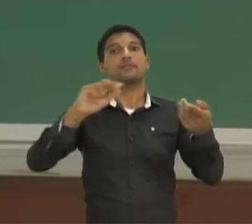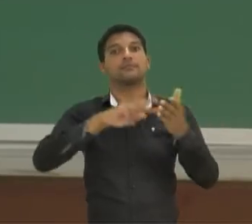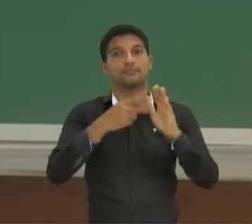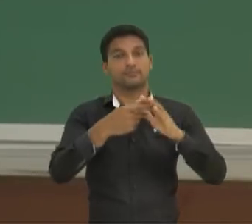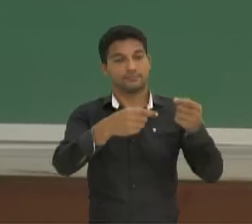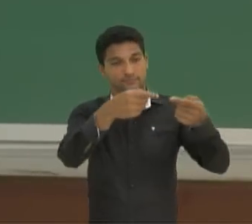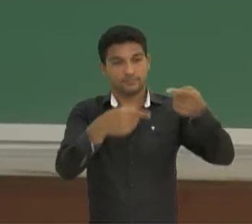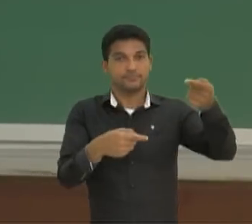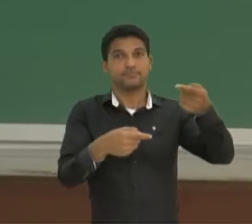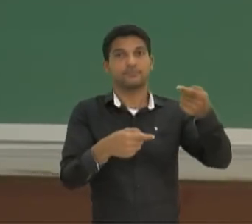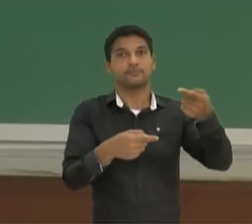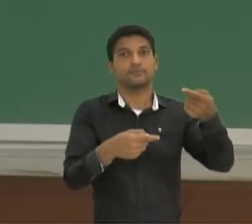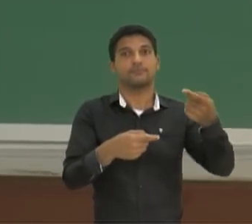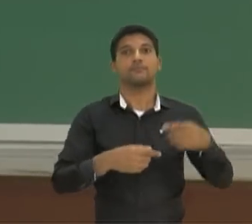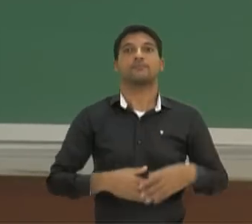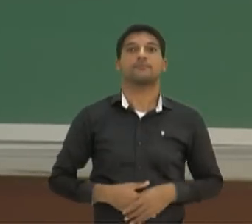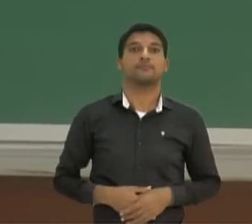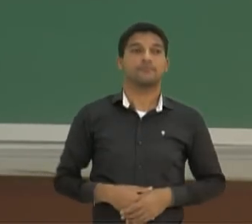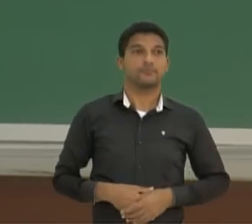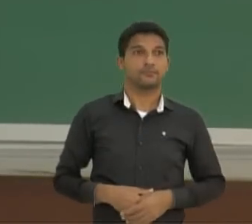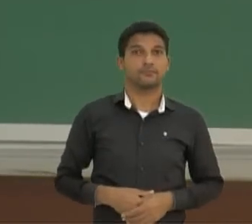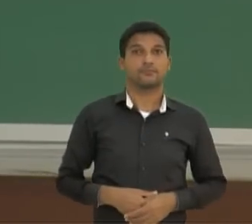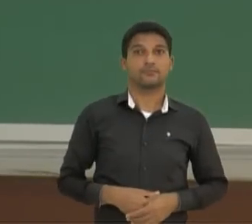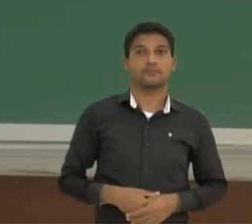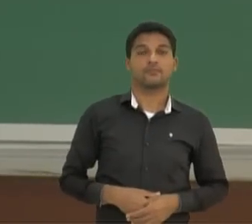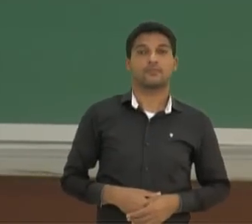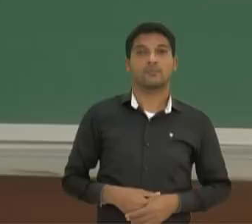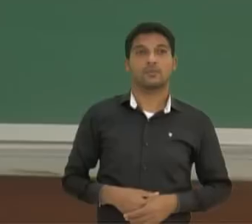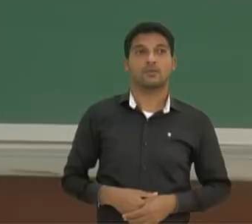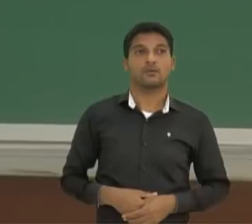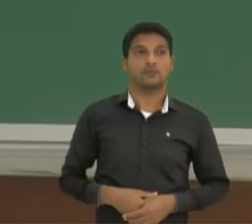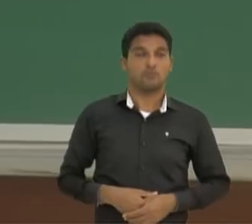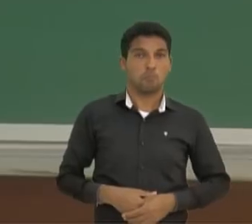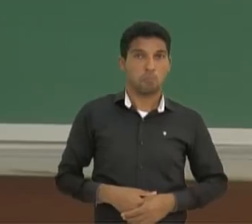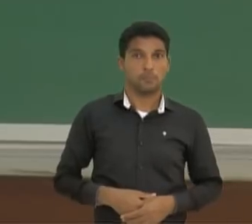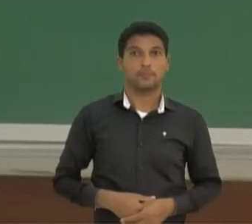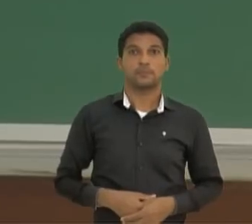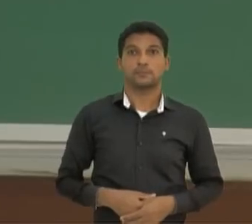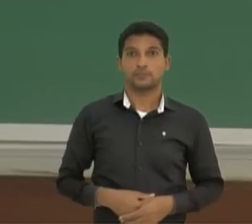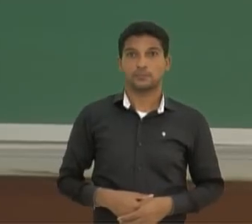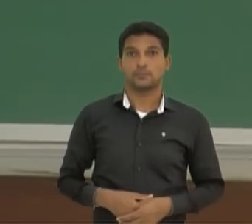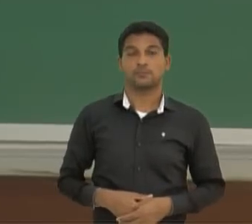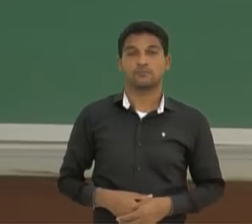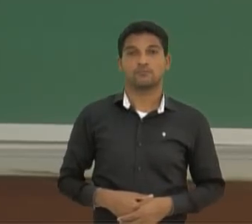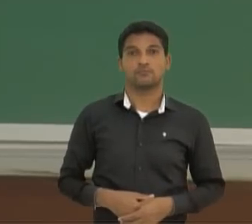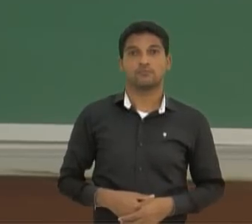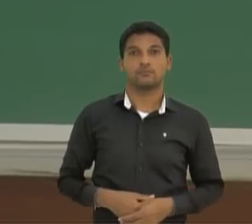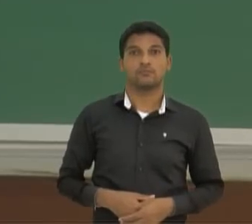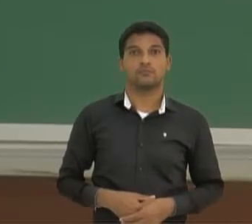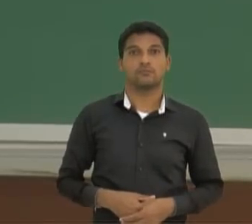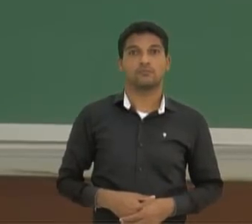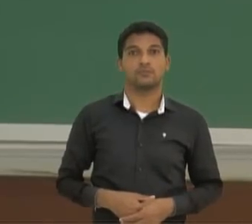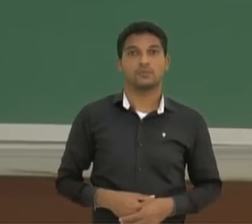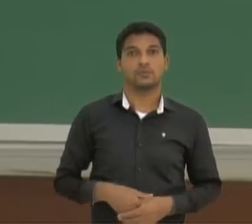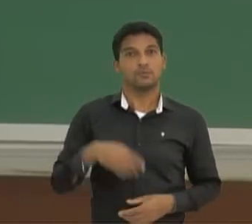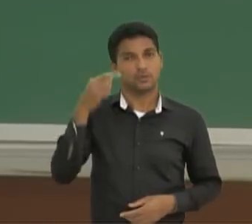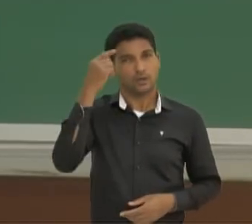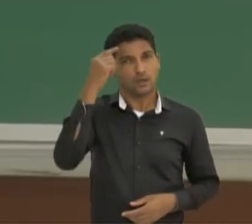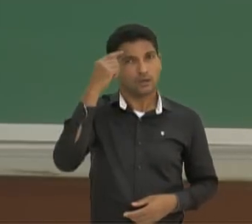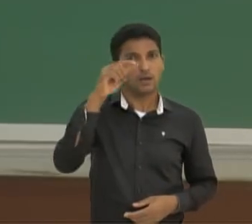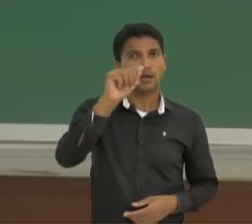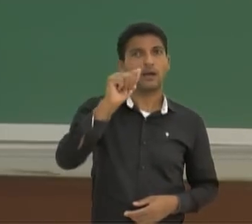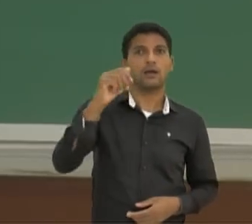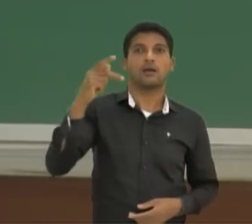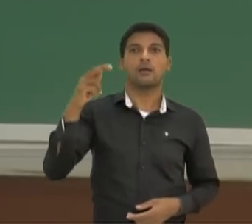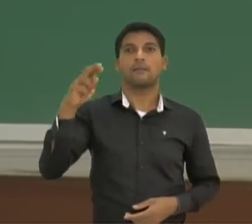trata de uma carta de reclamação e quando ele lê é a presente para solicitar a solução do problema, ele já pensa, peraí, é a presente carta